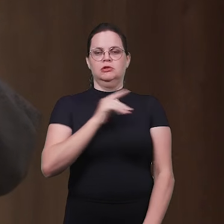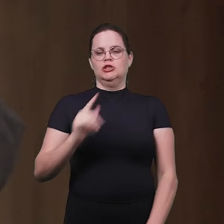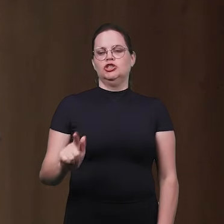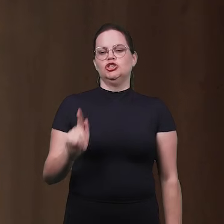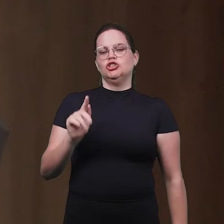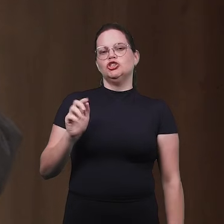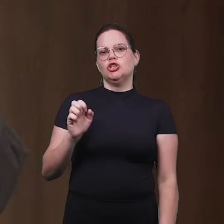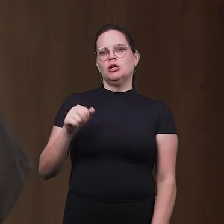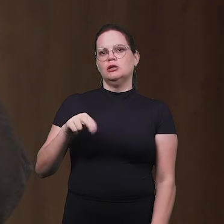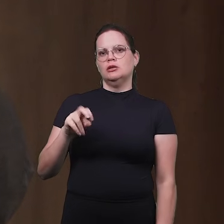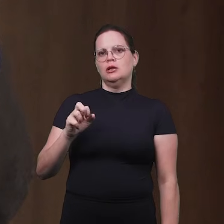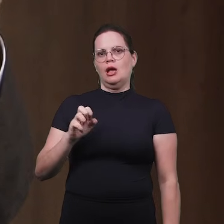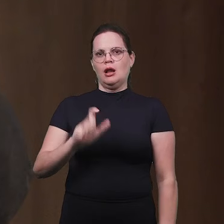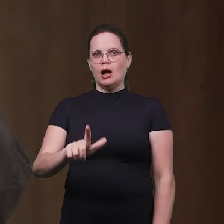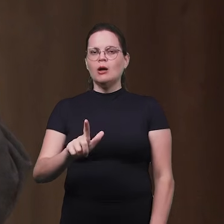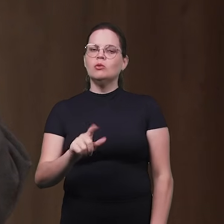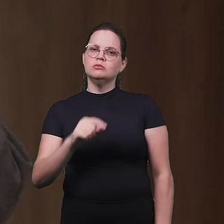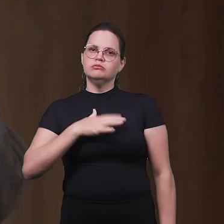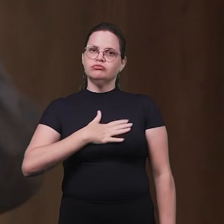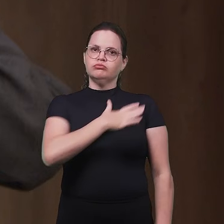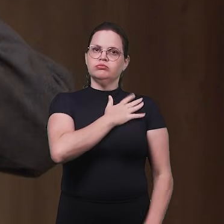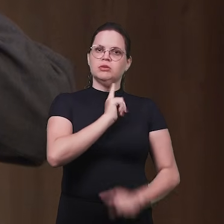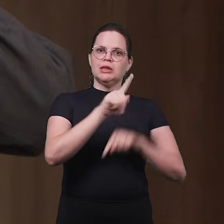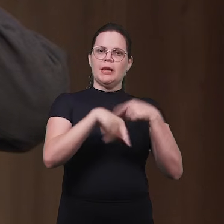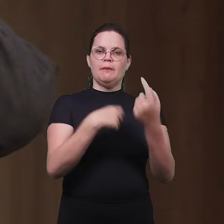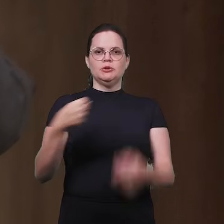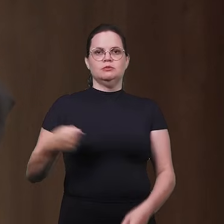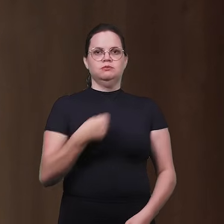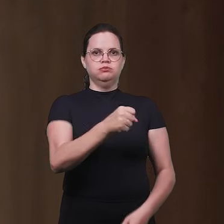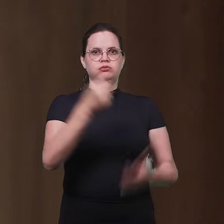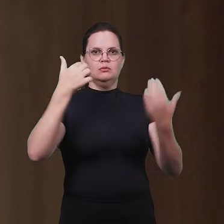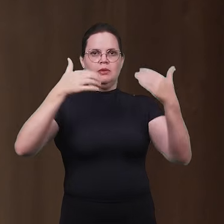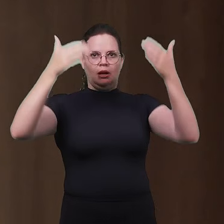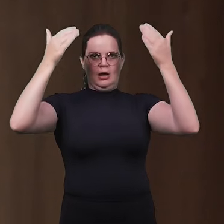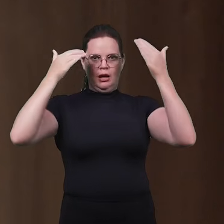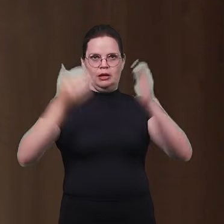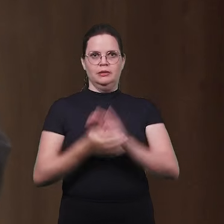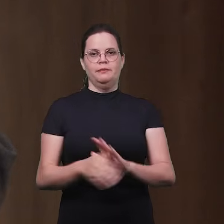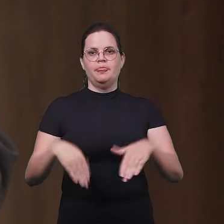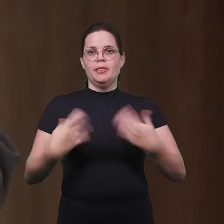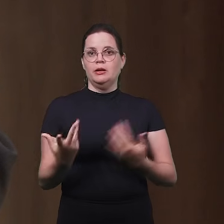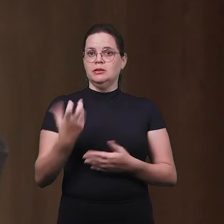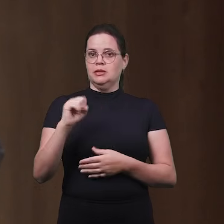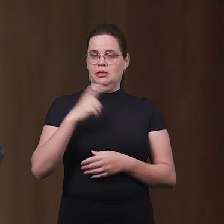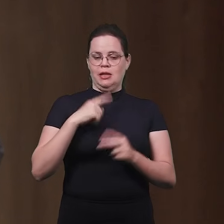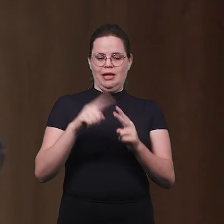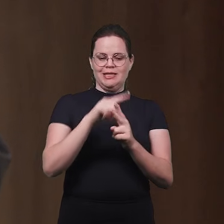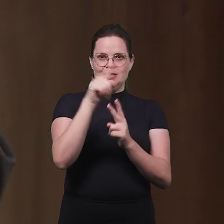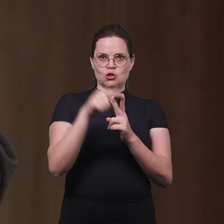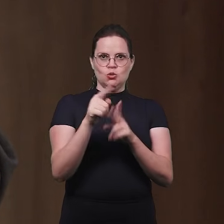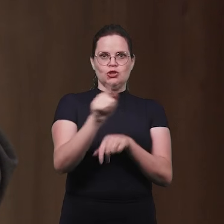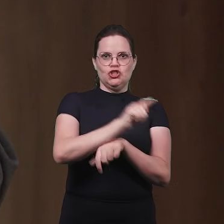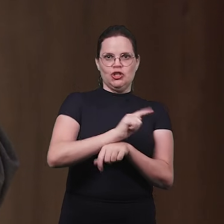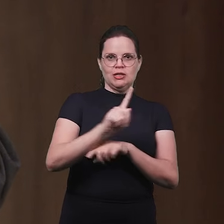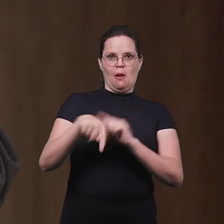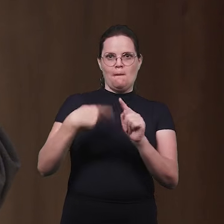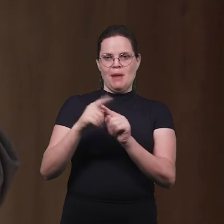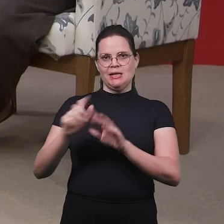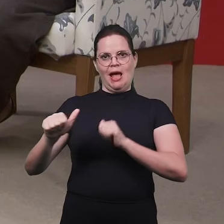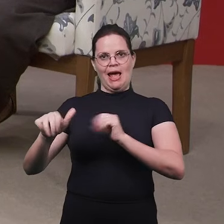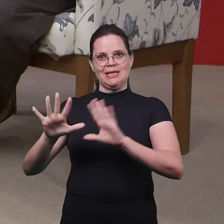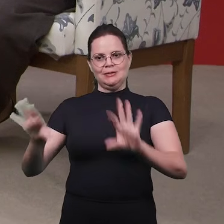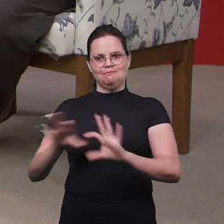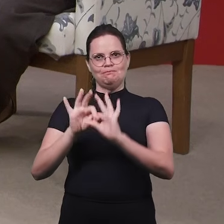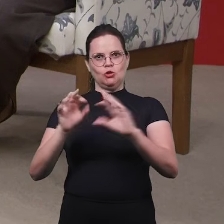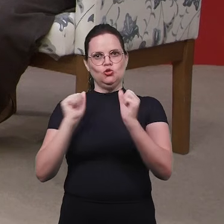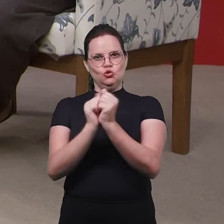Então, quando se alia essas duas qualificações, o reino fica sobremaneira fortificado. Pastor